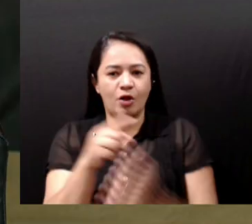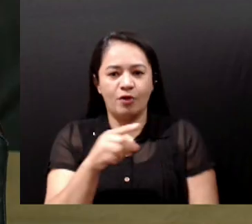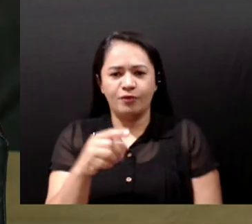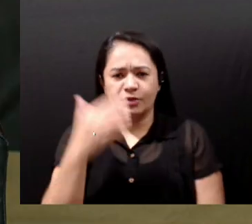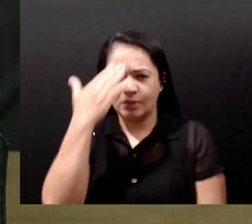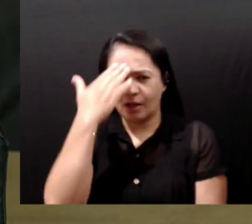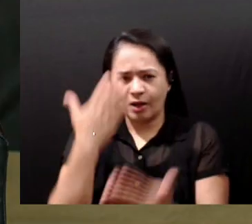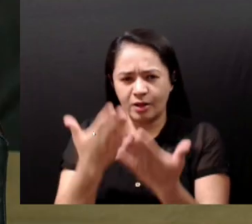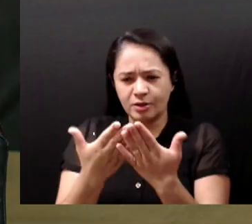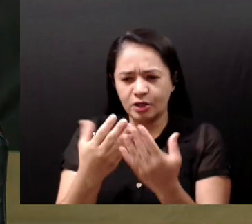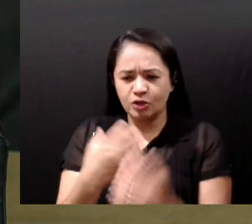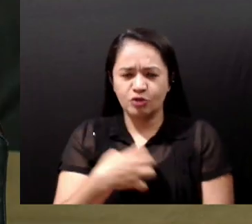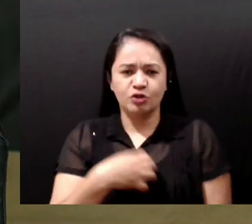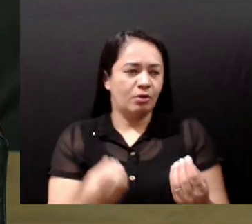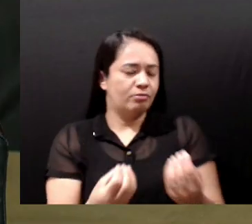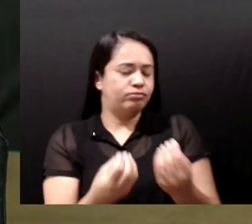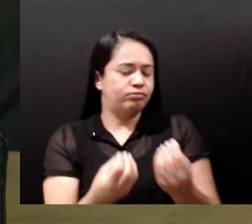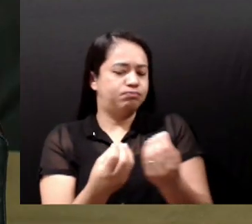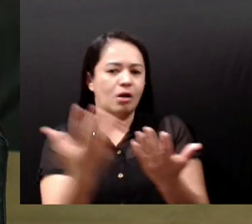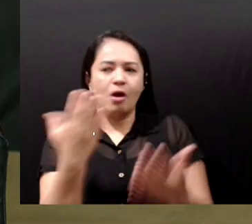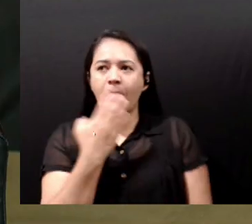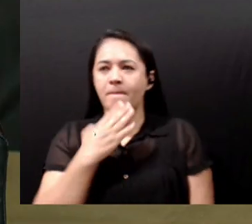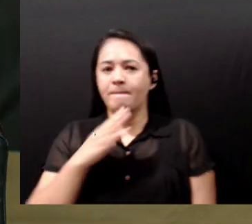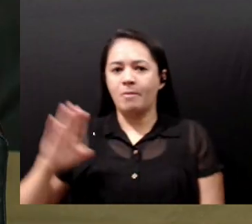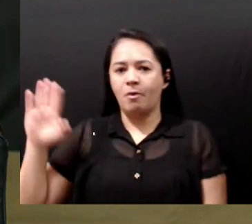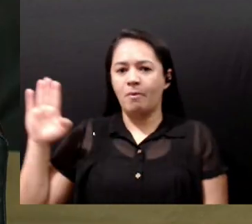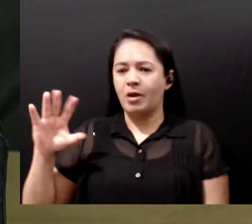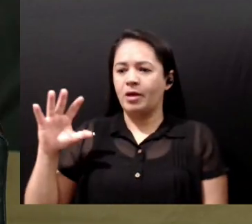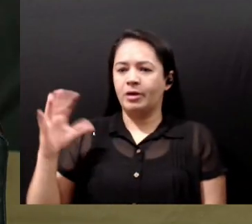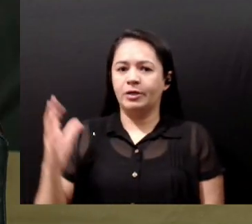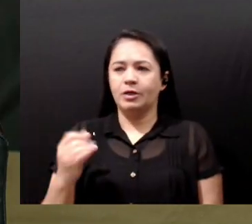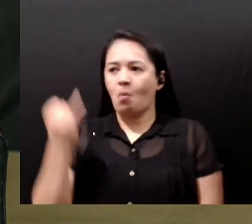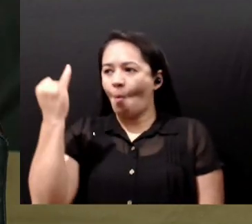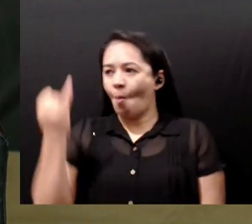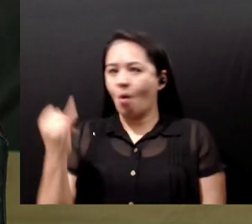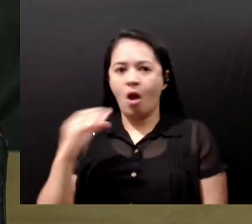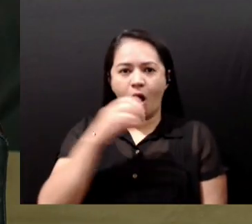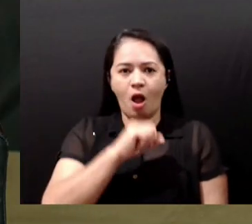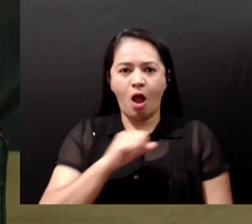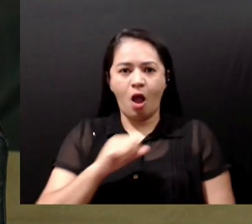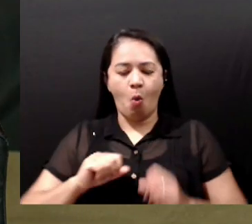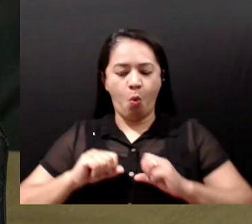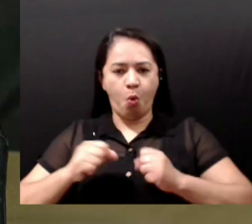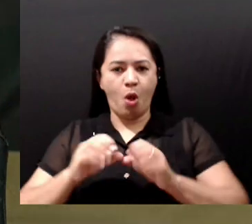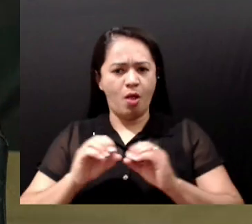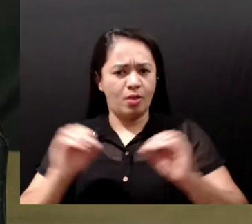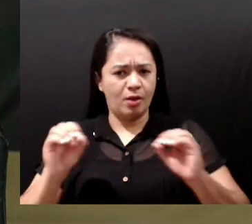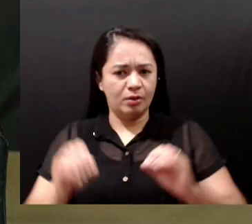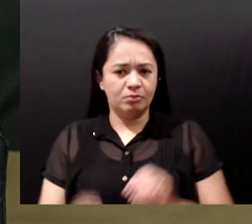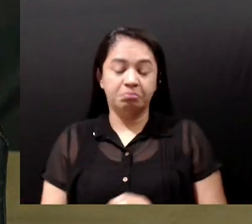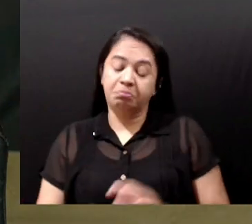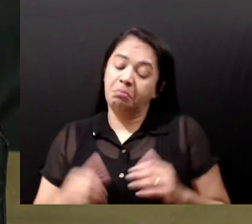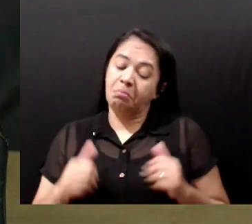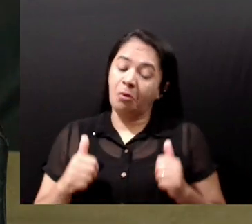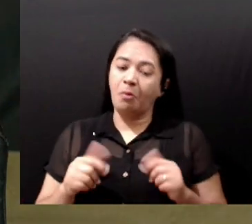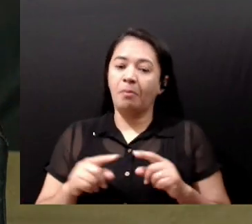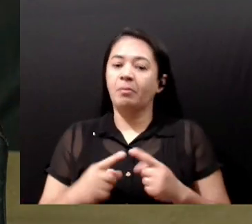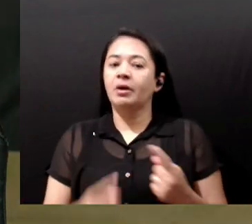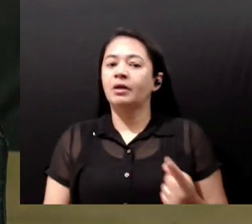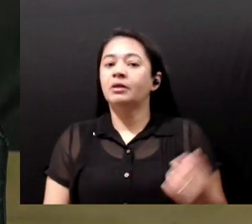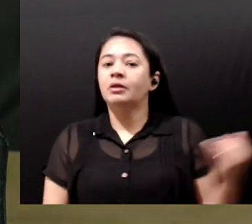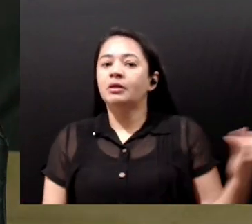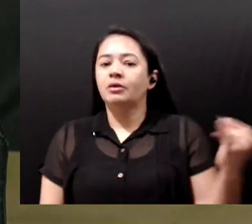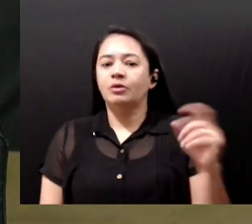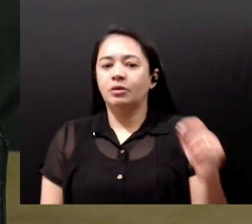Aquelas que prometem resultados rápidos, sem esforço? Seria muito bom, né? E mais importante, gente, será que elas